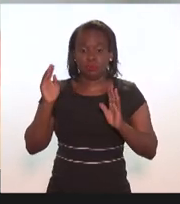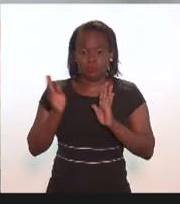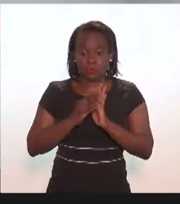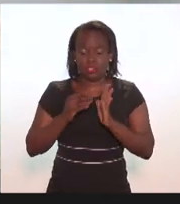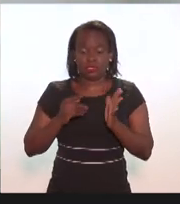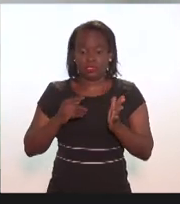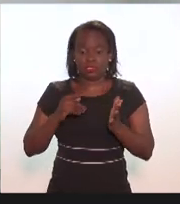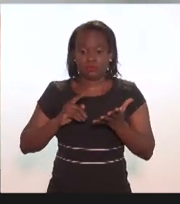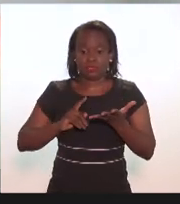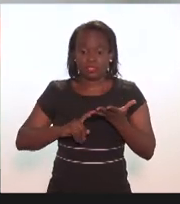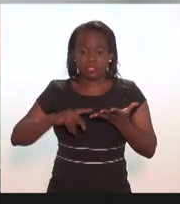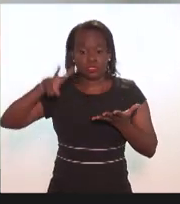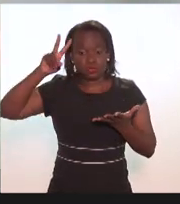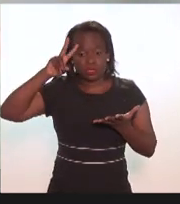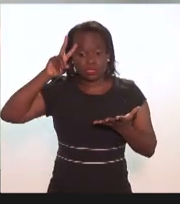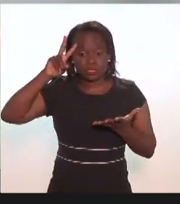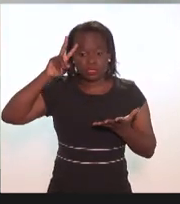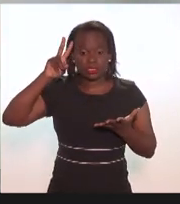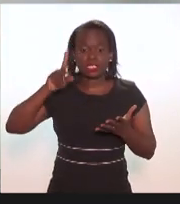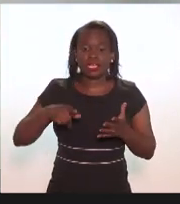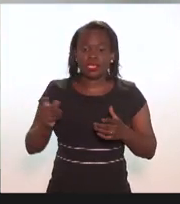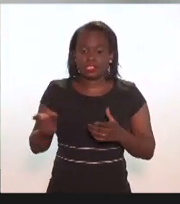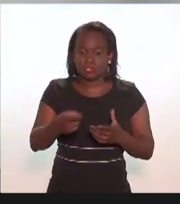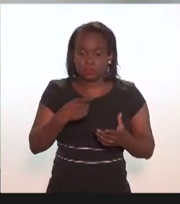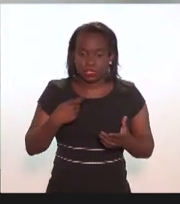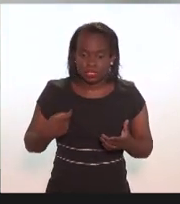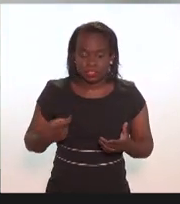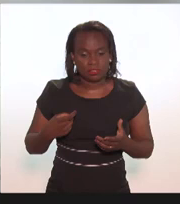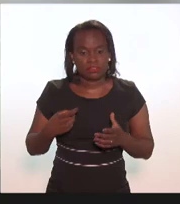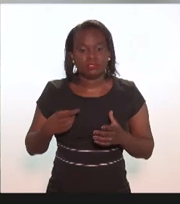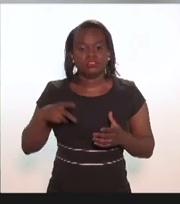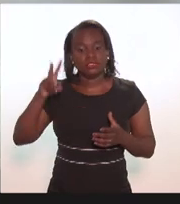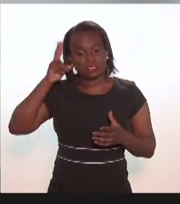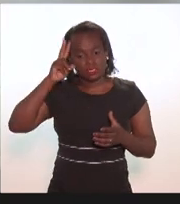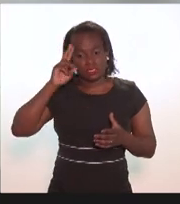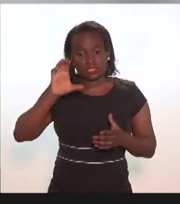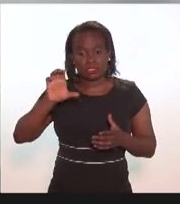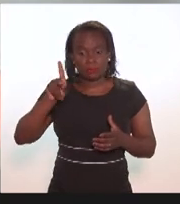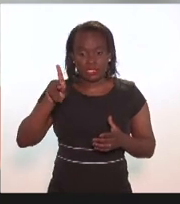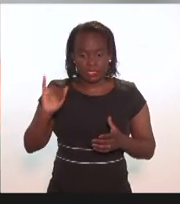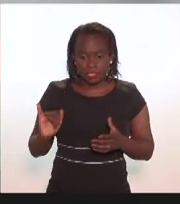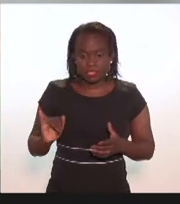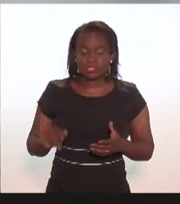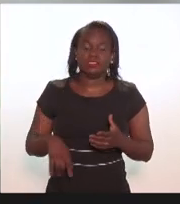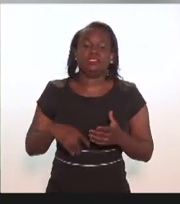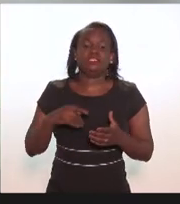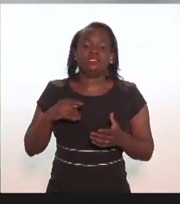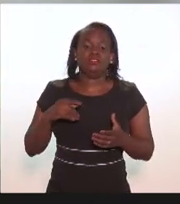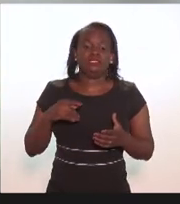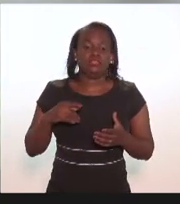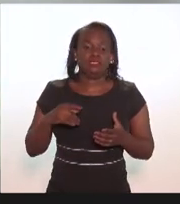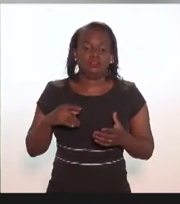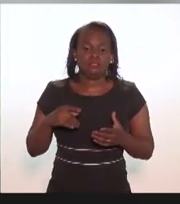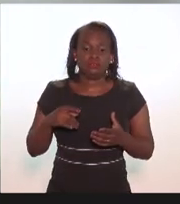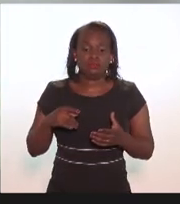dedo, segunda-feira, tributação. Segunda-feira, CPI.